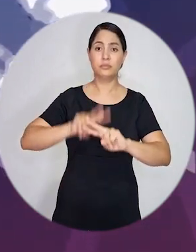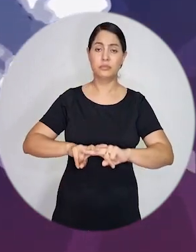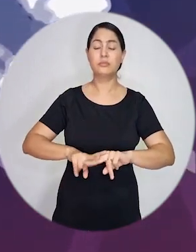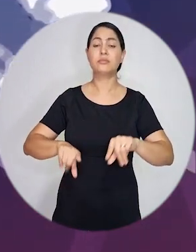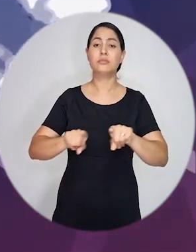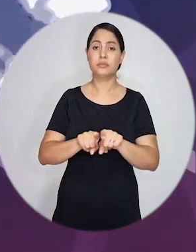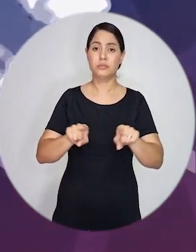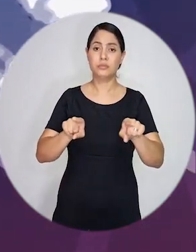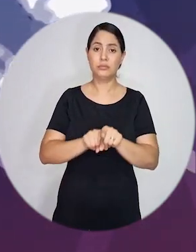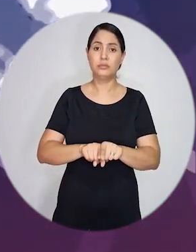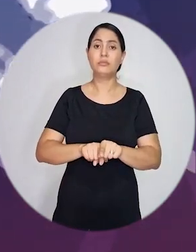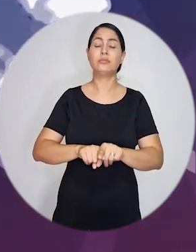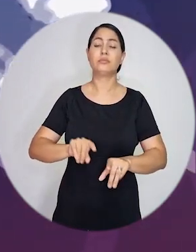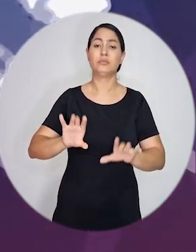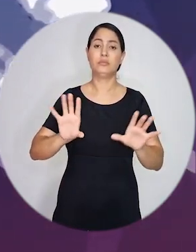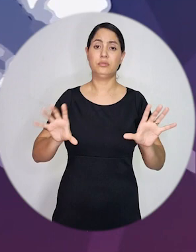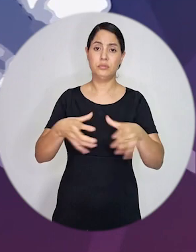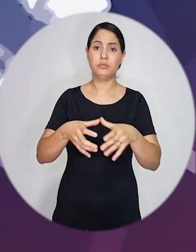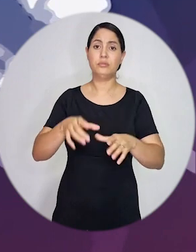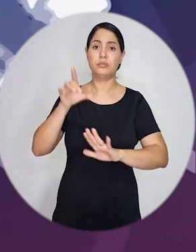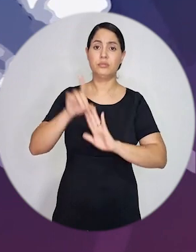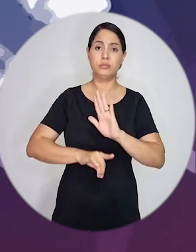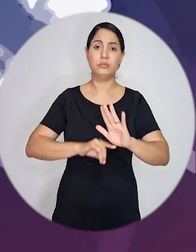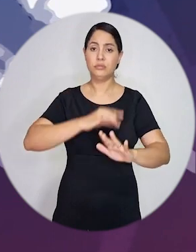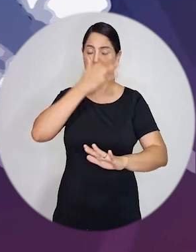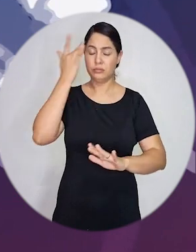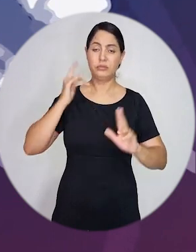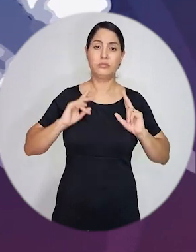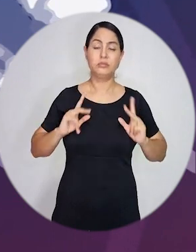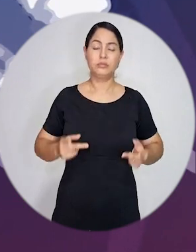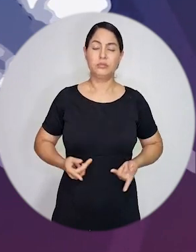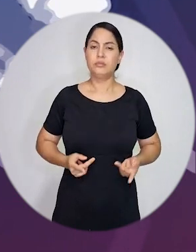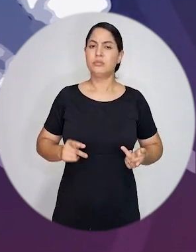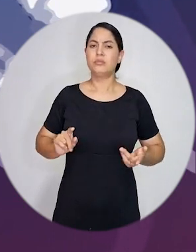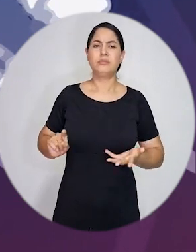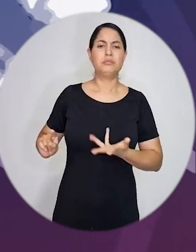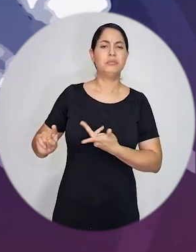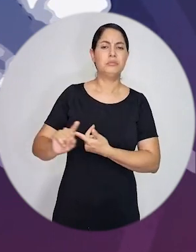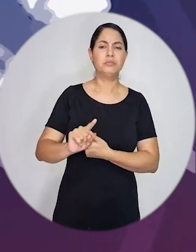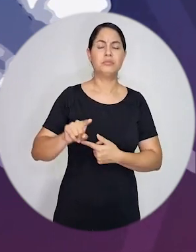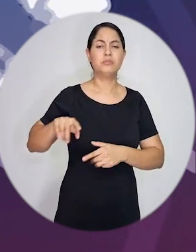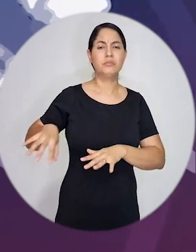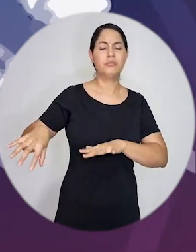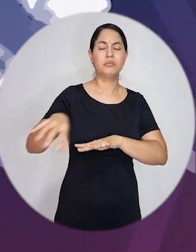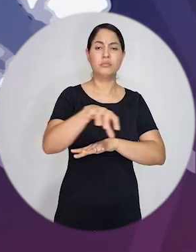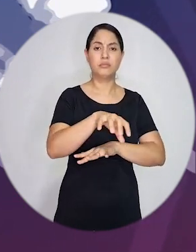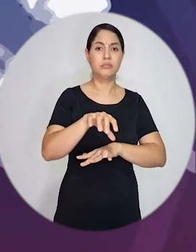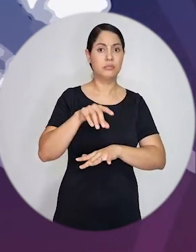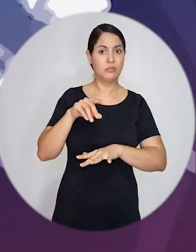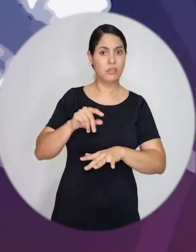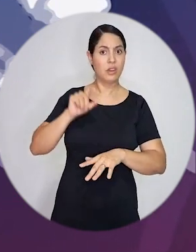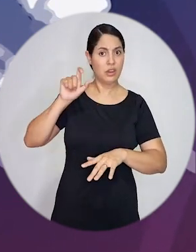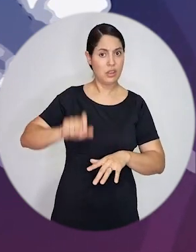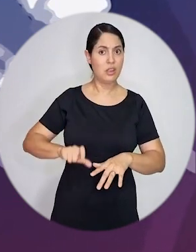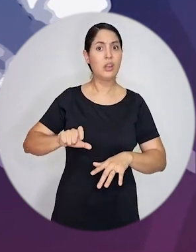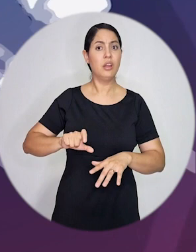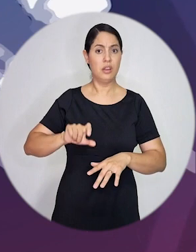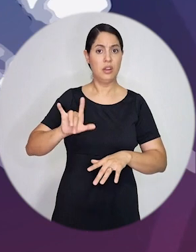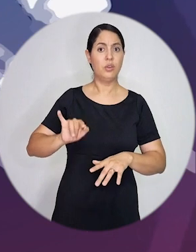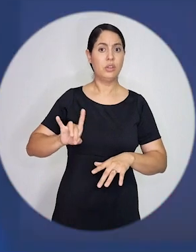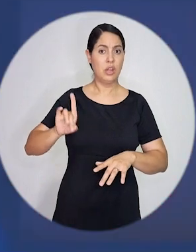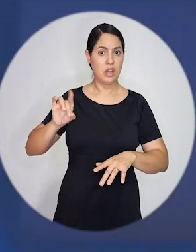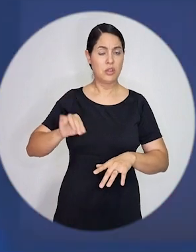e Penitenciária e do Conselho de Defesa da Pessoa Humana e outras entidades. Em todas as oportunidades, ele